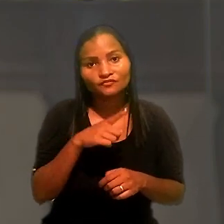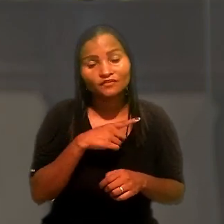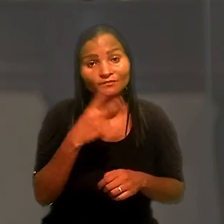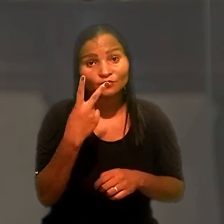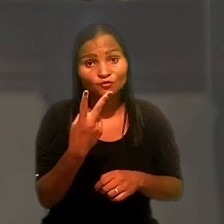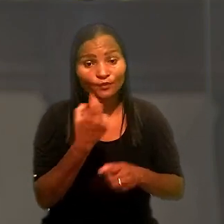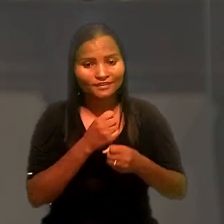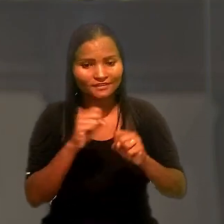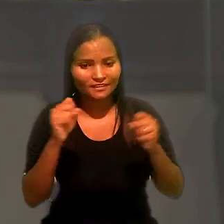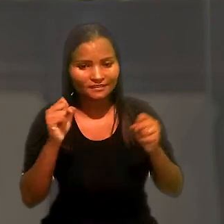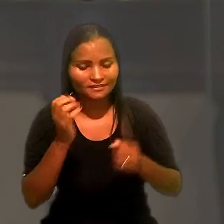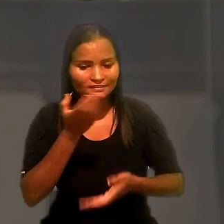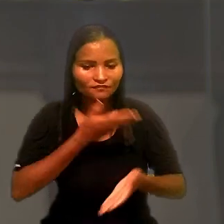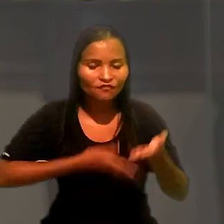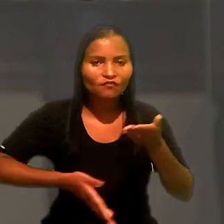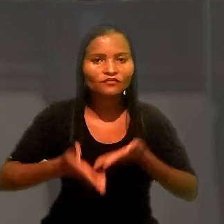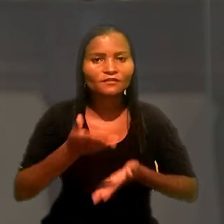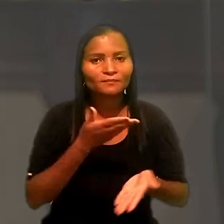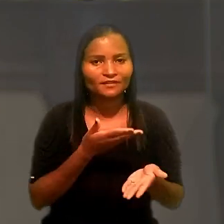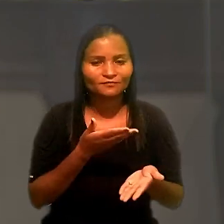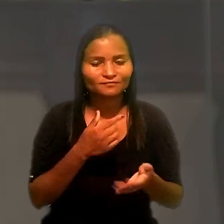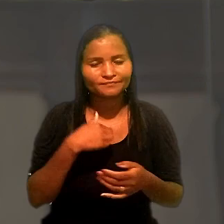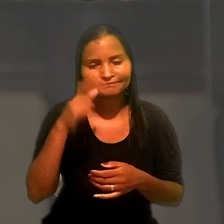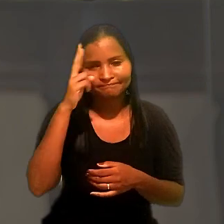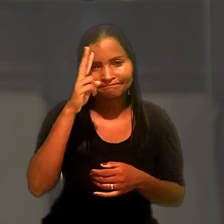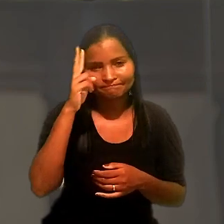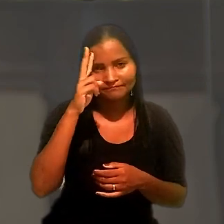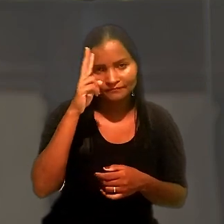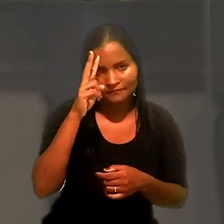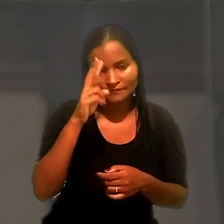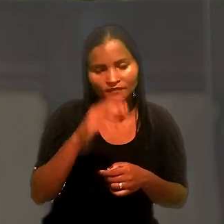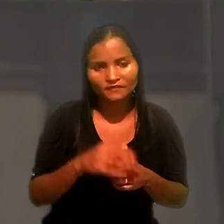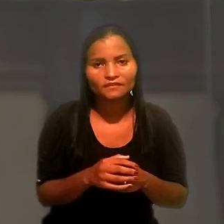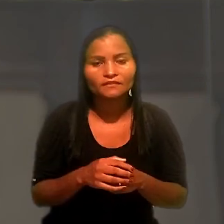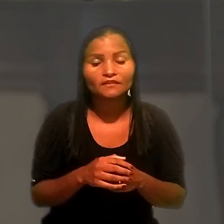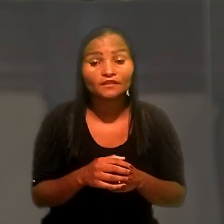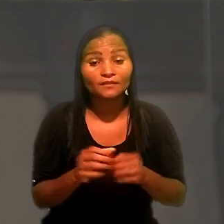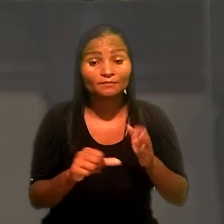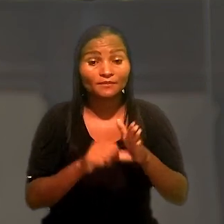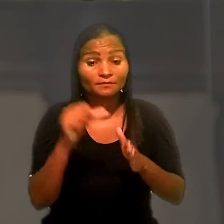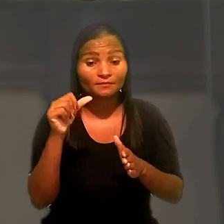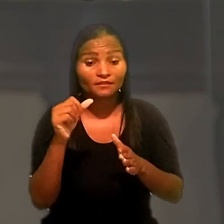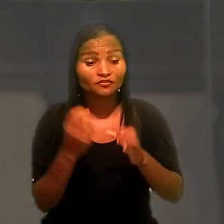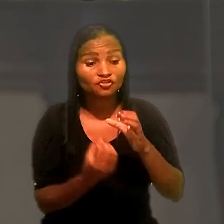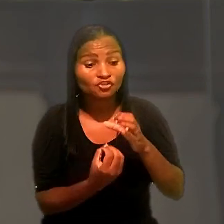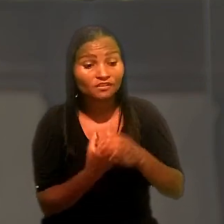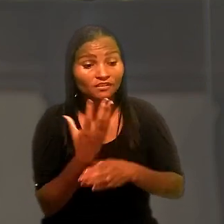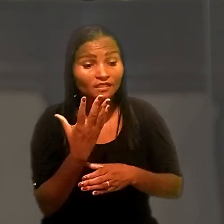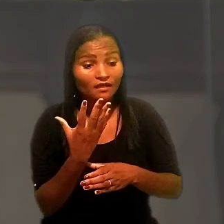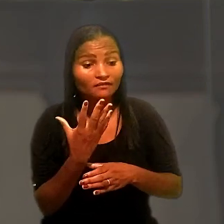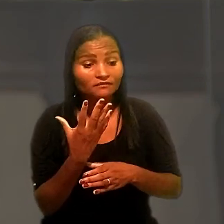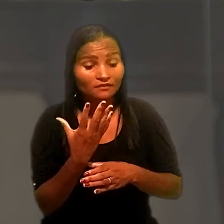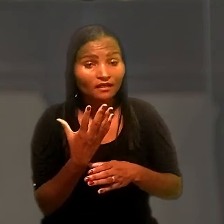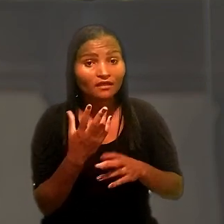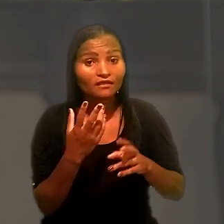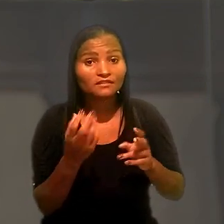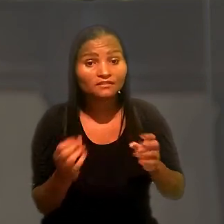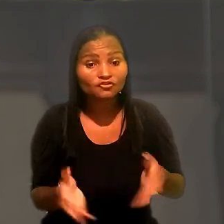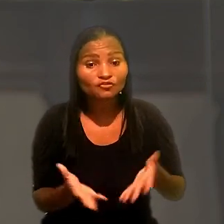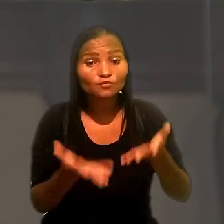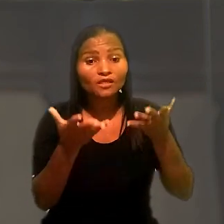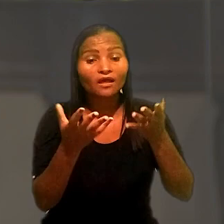rapidamente. Primeiro, de criar condições e estimular a criação de escolas